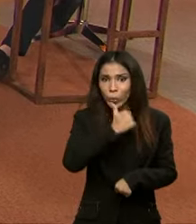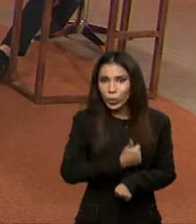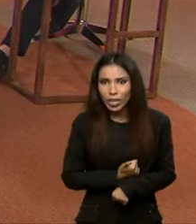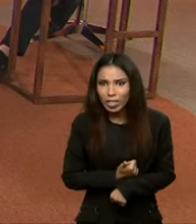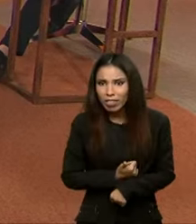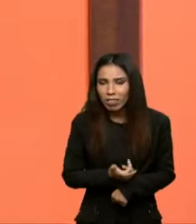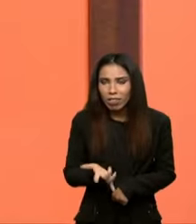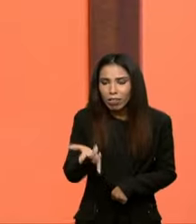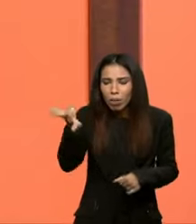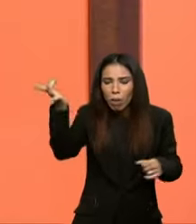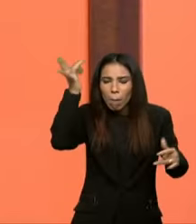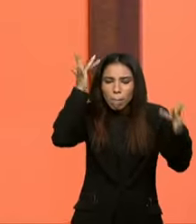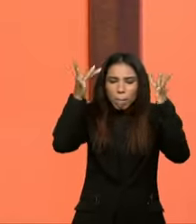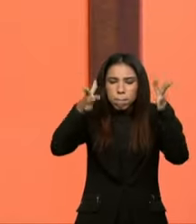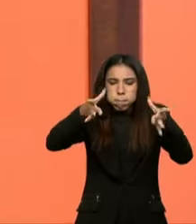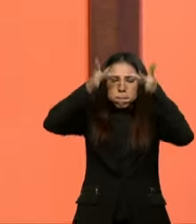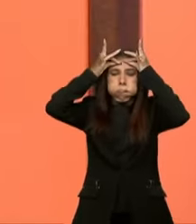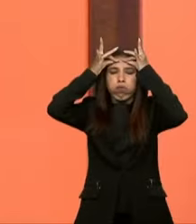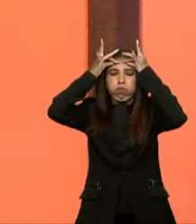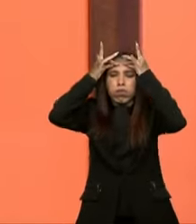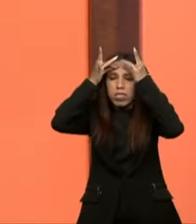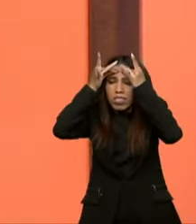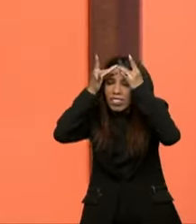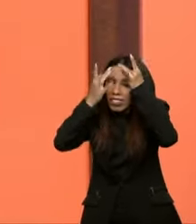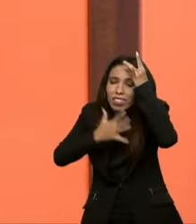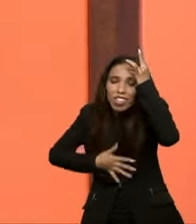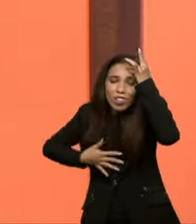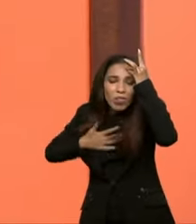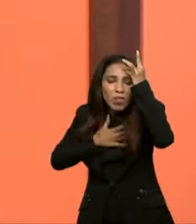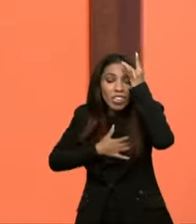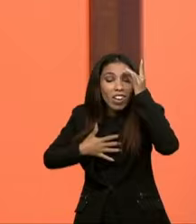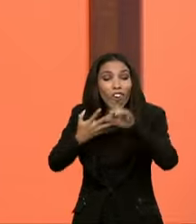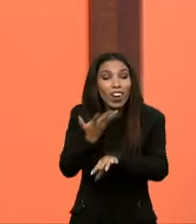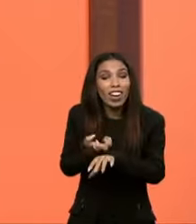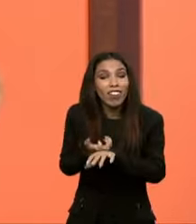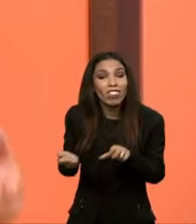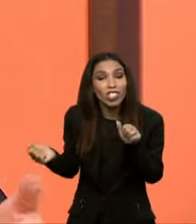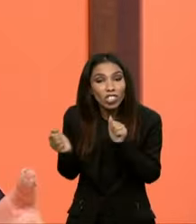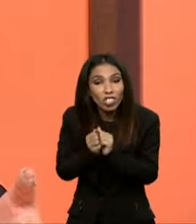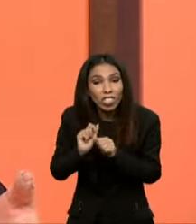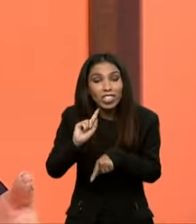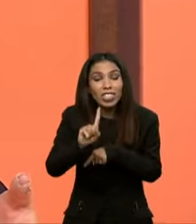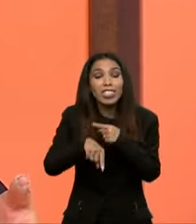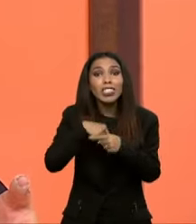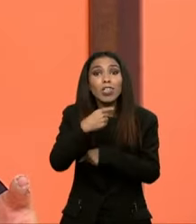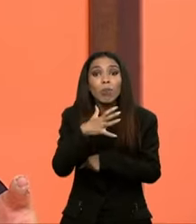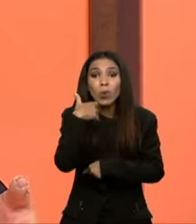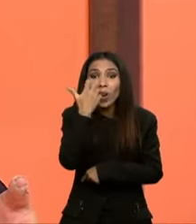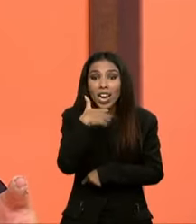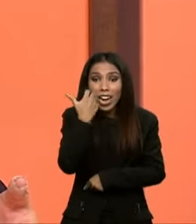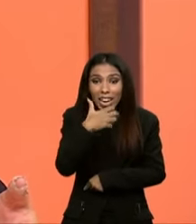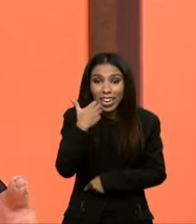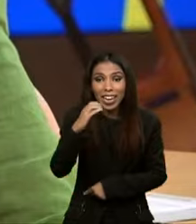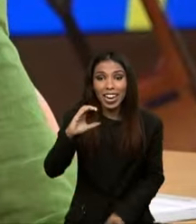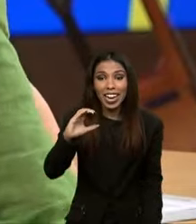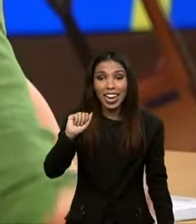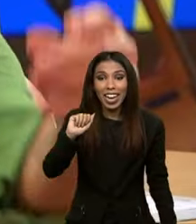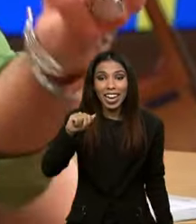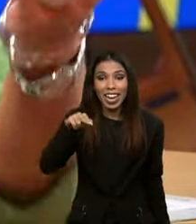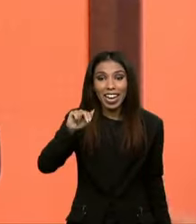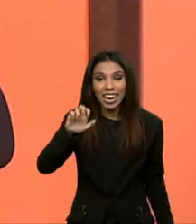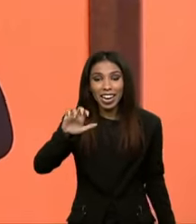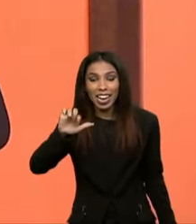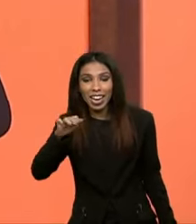isso saiu da minha cabeça, aquele prazer de estar ali. Eu gravei com ela no disco dela, depois eu fui cantar no Canecão. Foi a história do Canecão, eu com 12